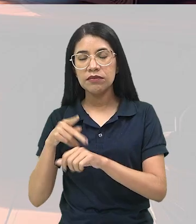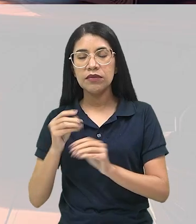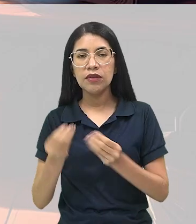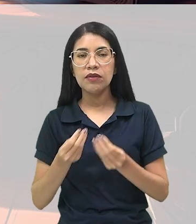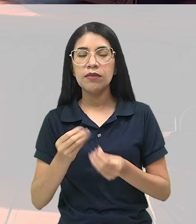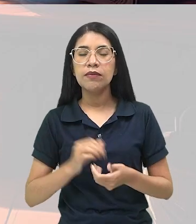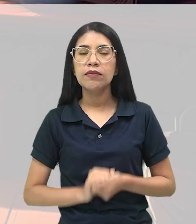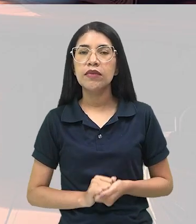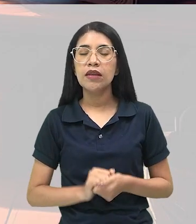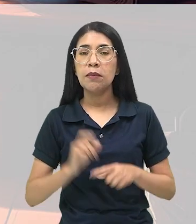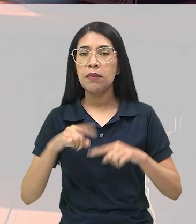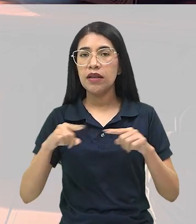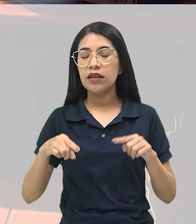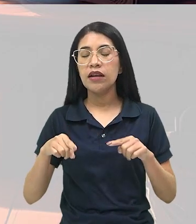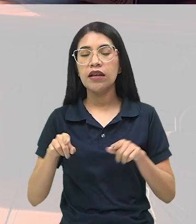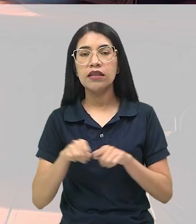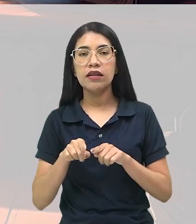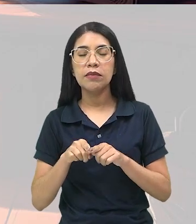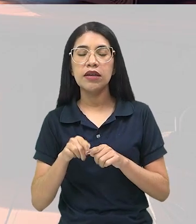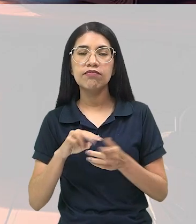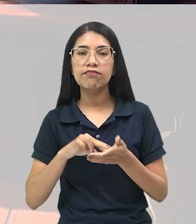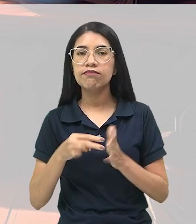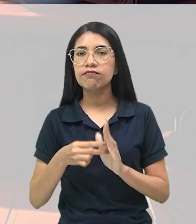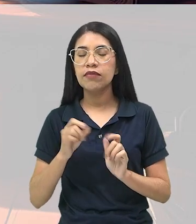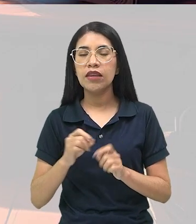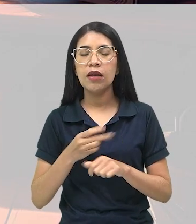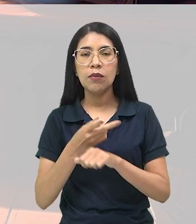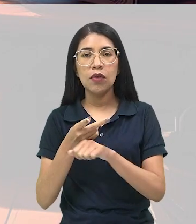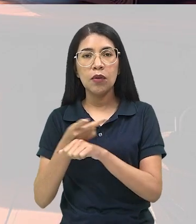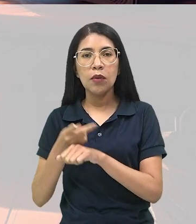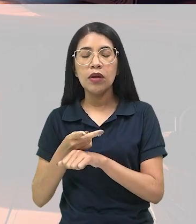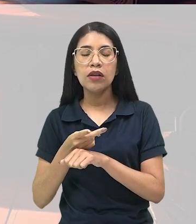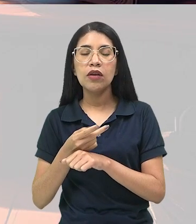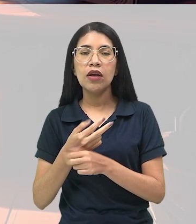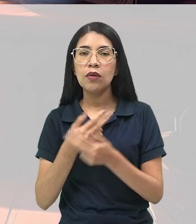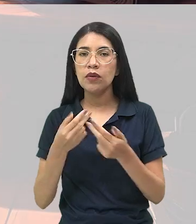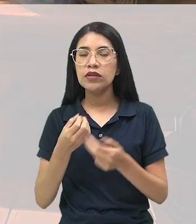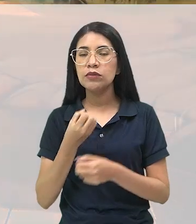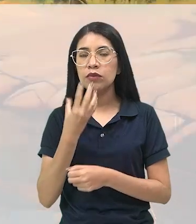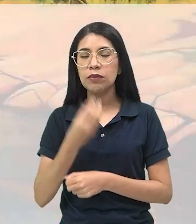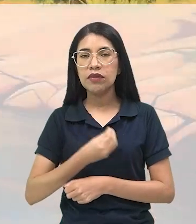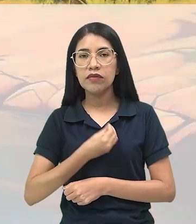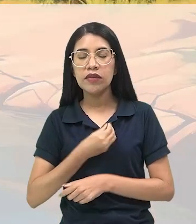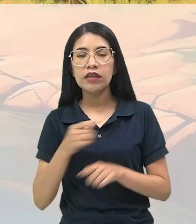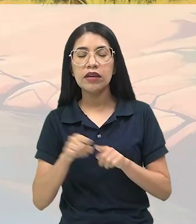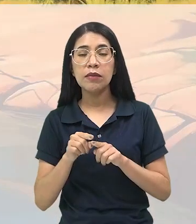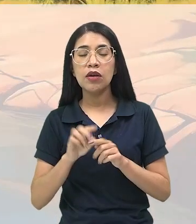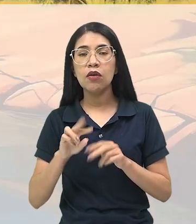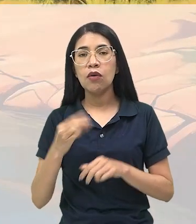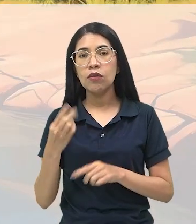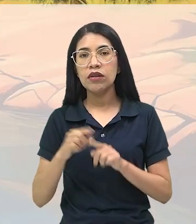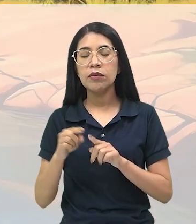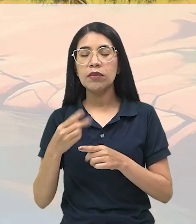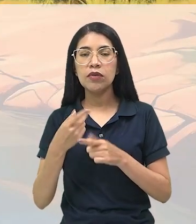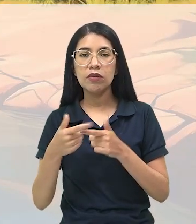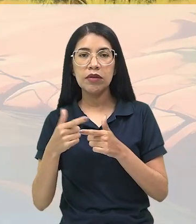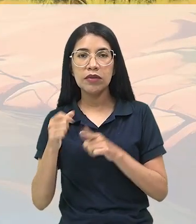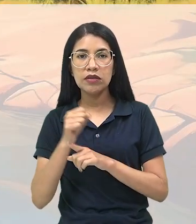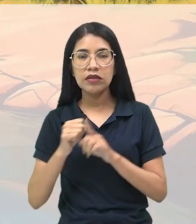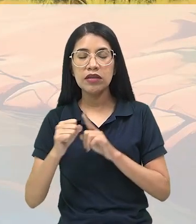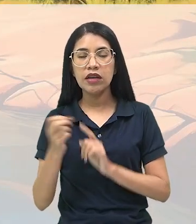por motivos materiais, ou seja, pela busca de melhores condições de vida, ou por motivos sociais e